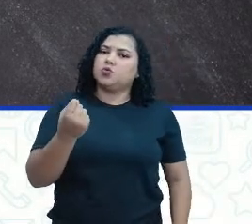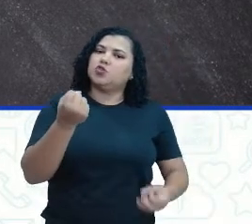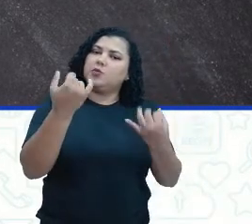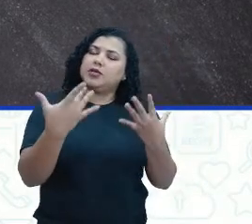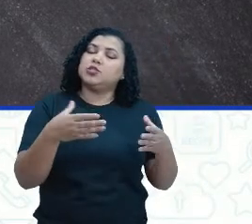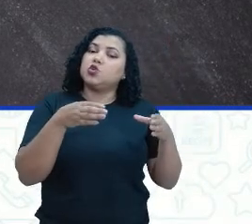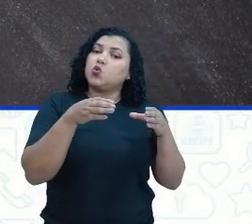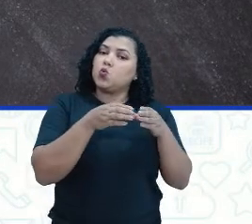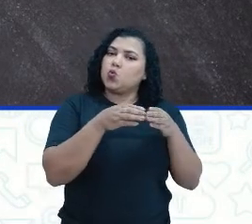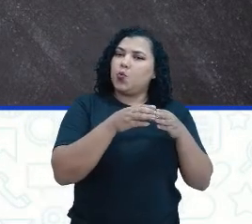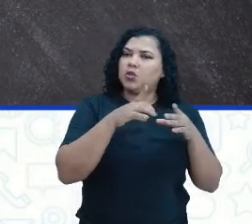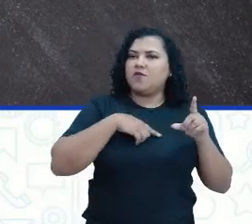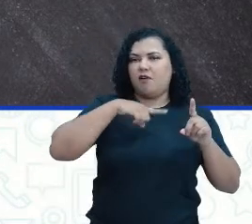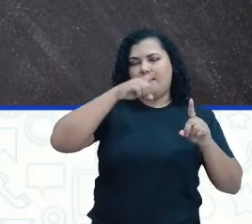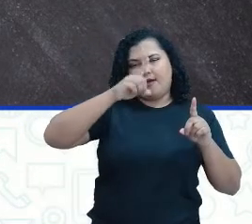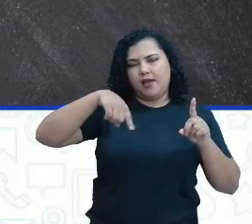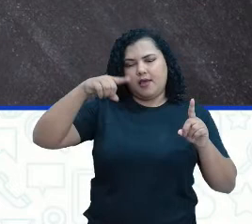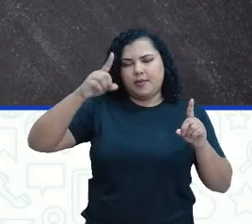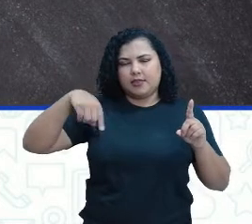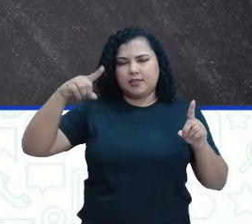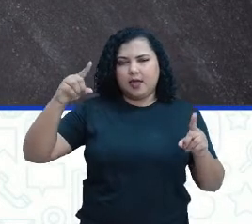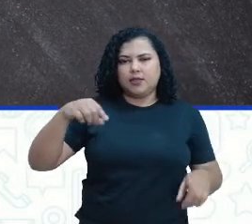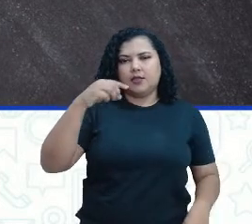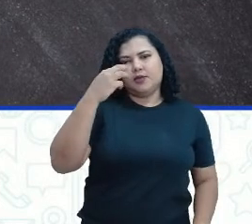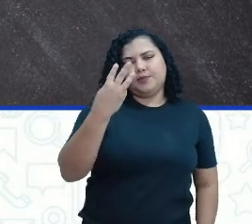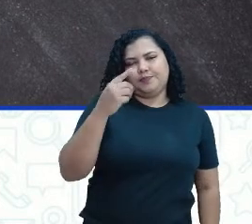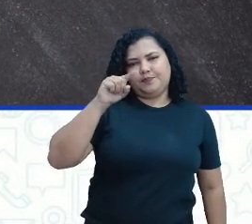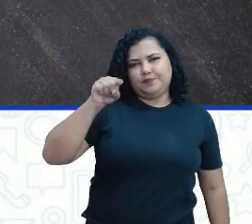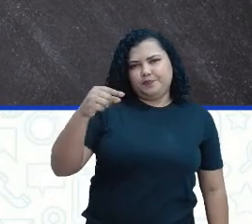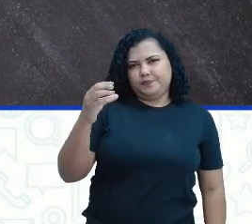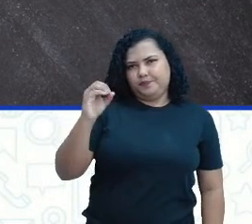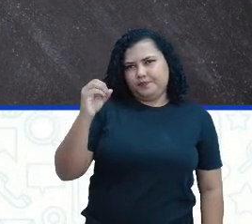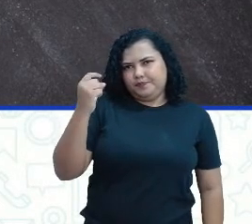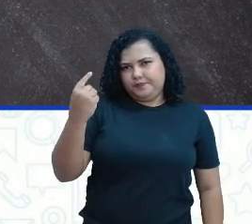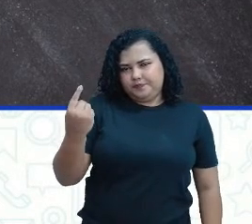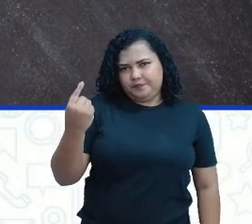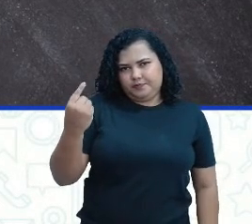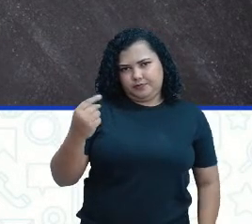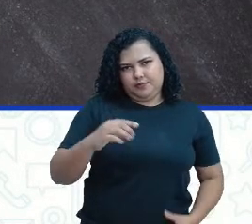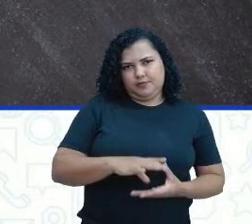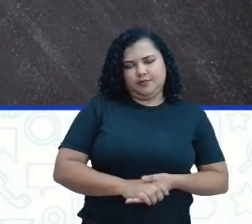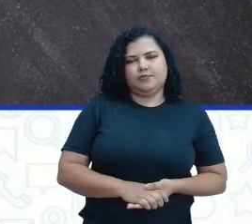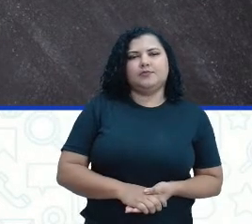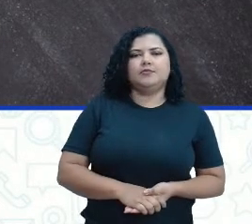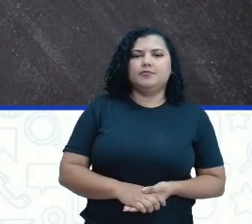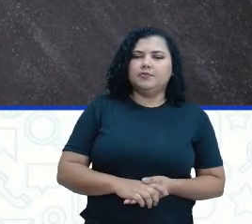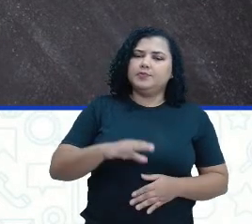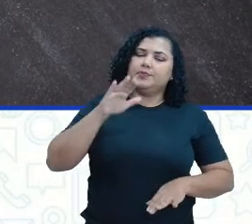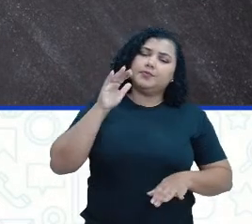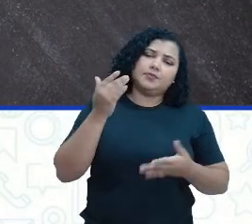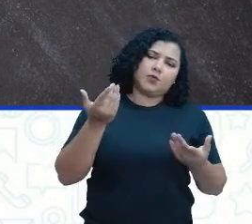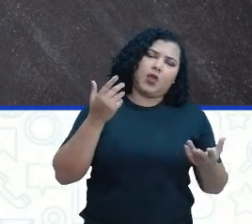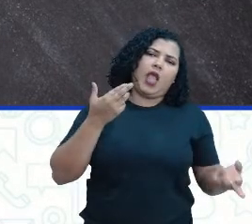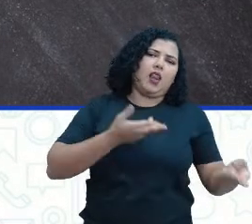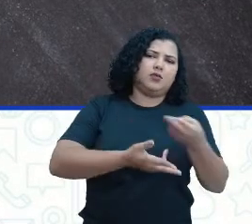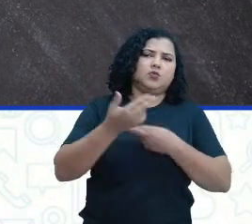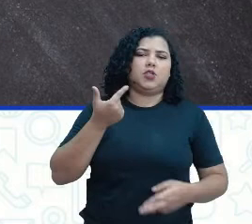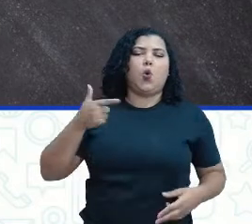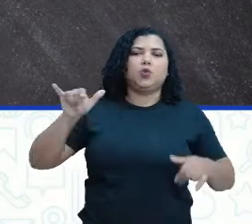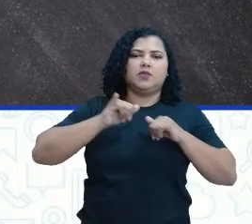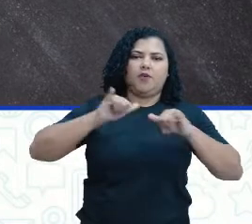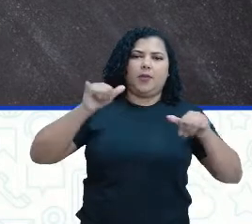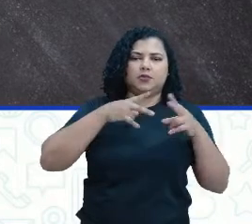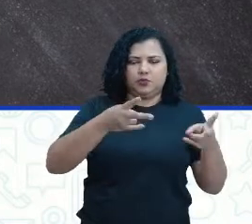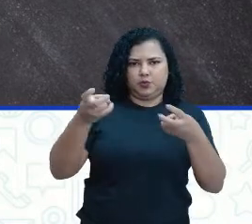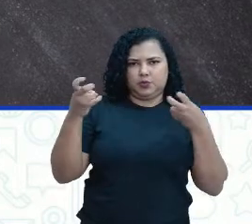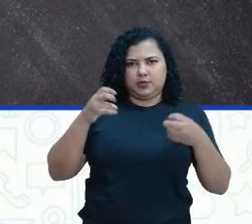uma variabilidade da pontuação de mais ou menos 3 pontos em torno da média com relação aos dados